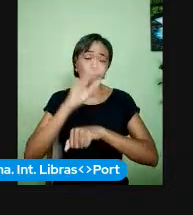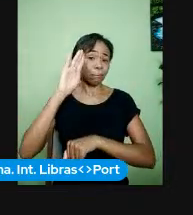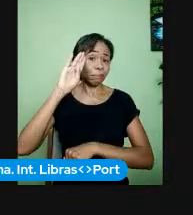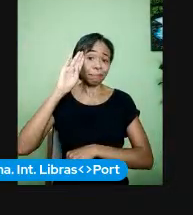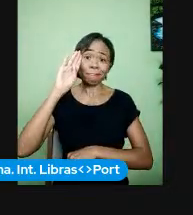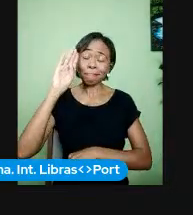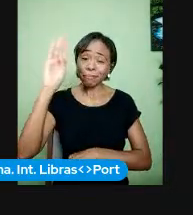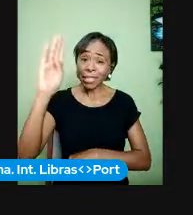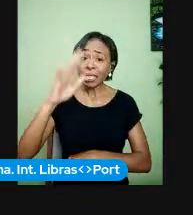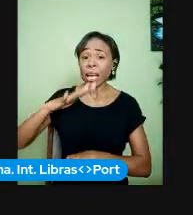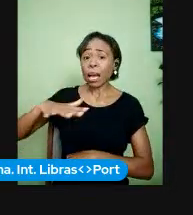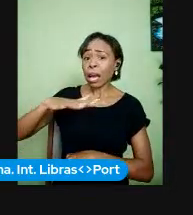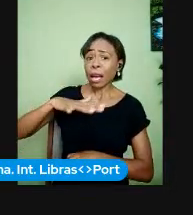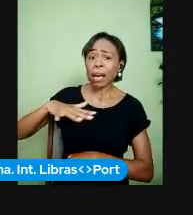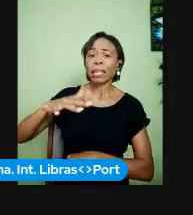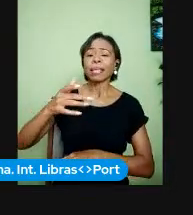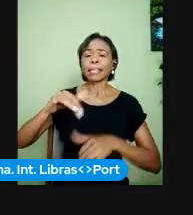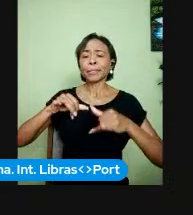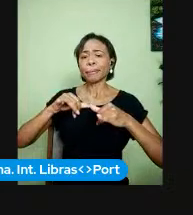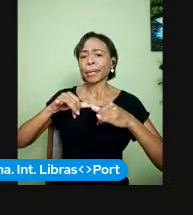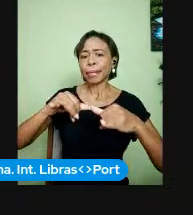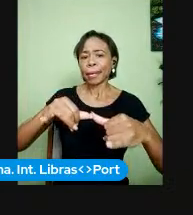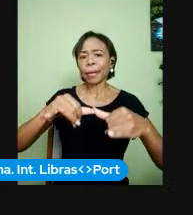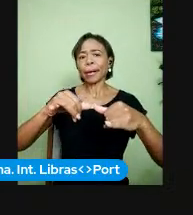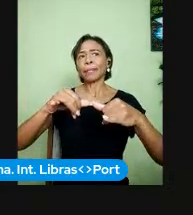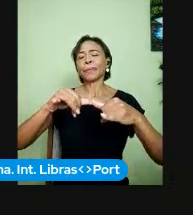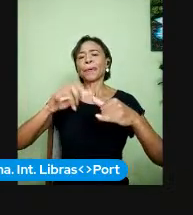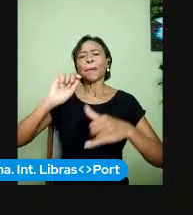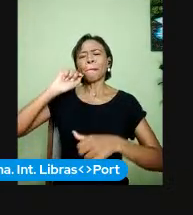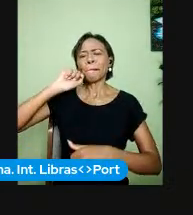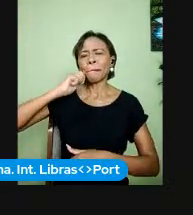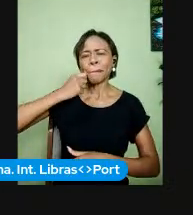de supermercados, padarias,